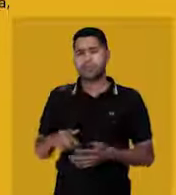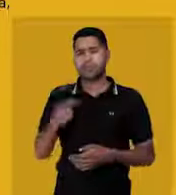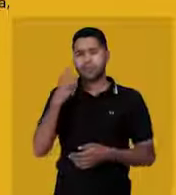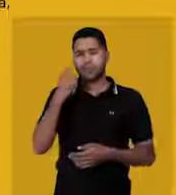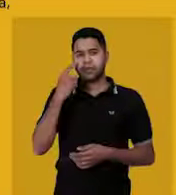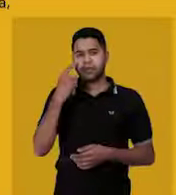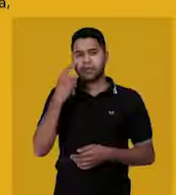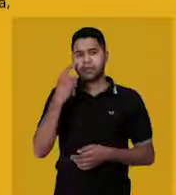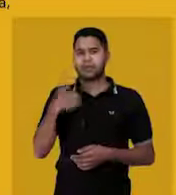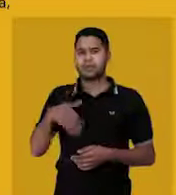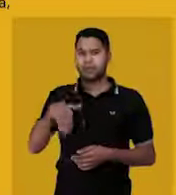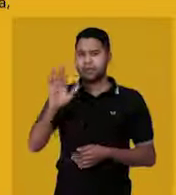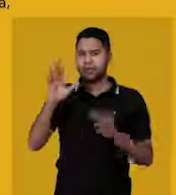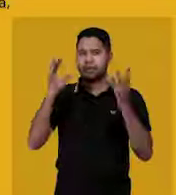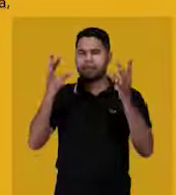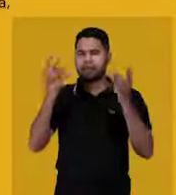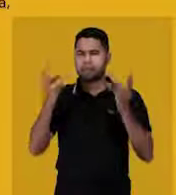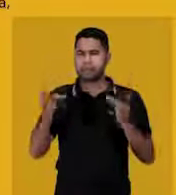mais em detalhes isso.